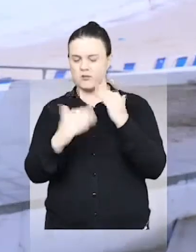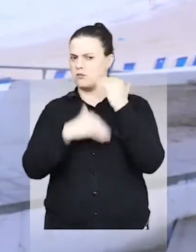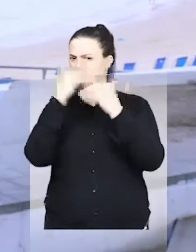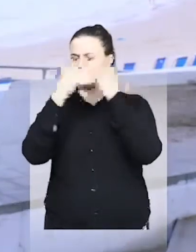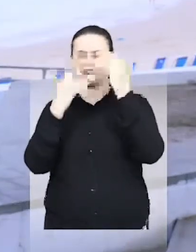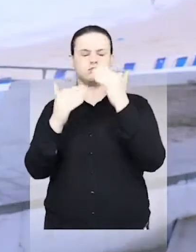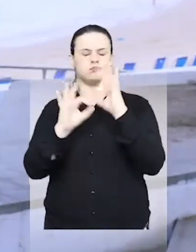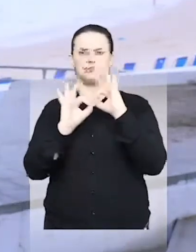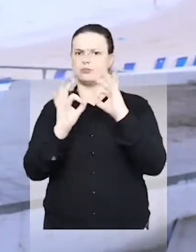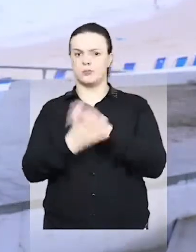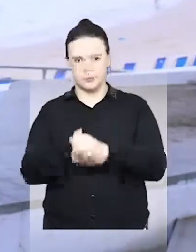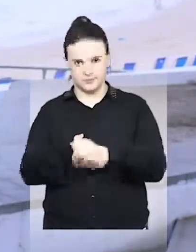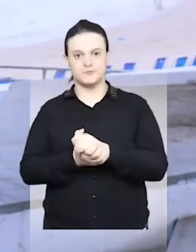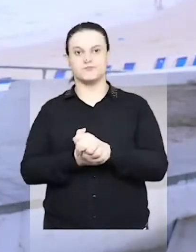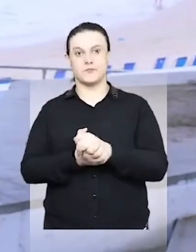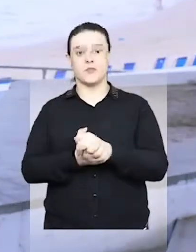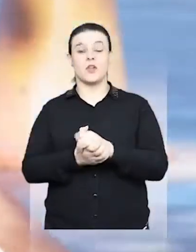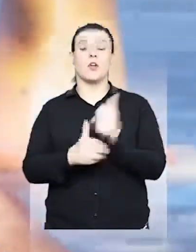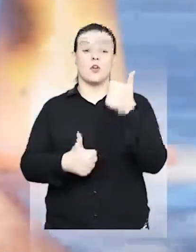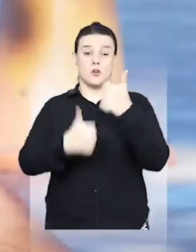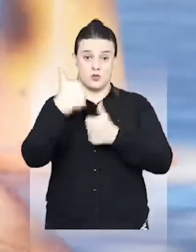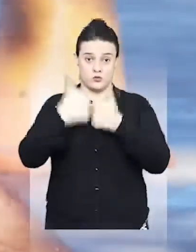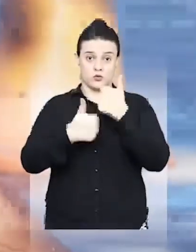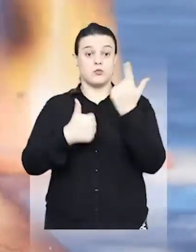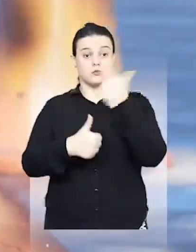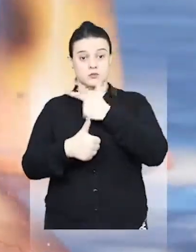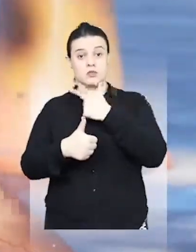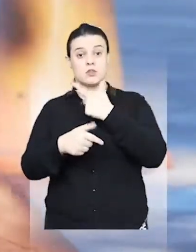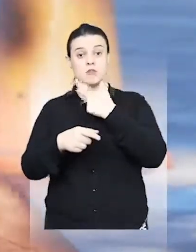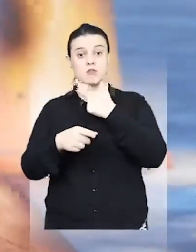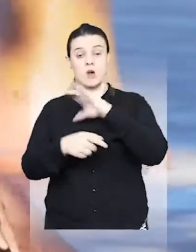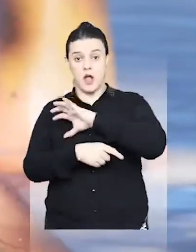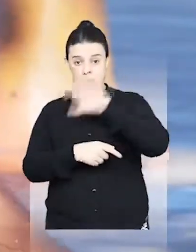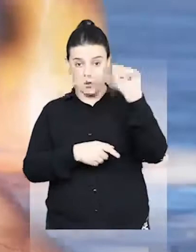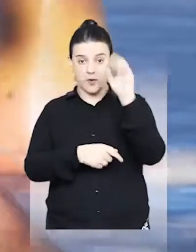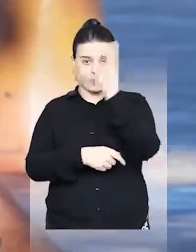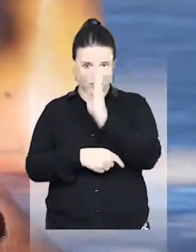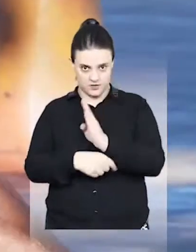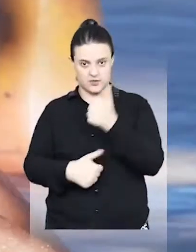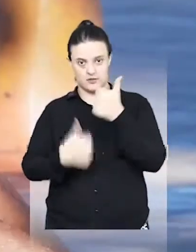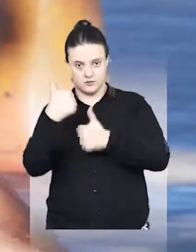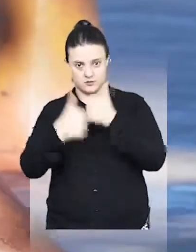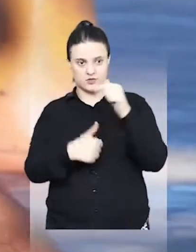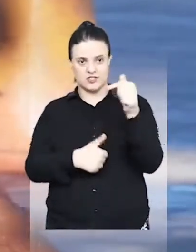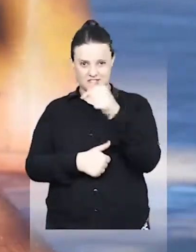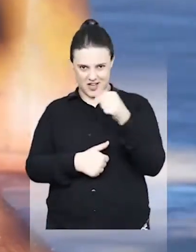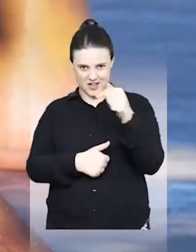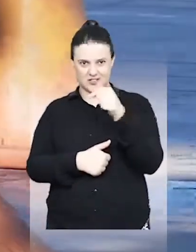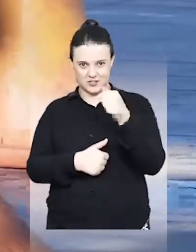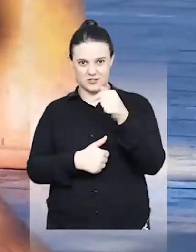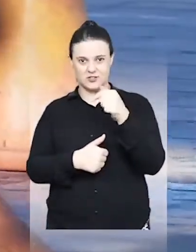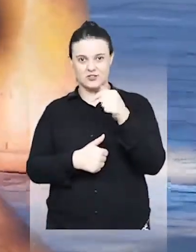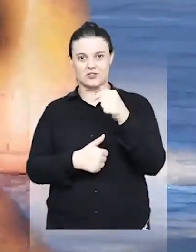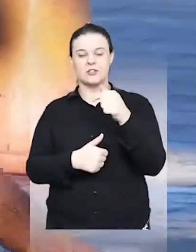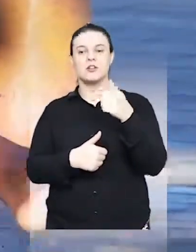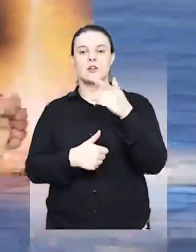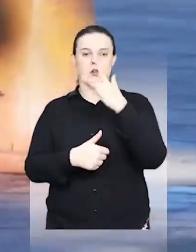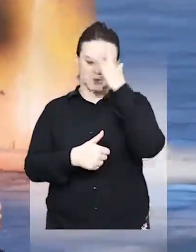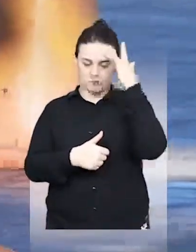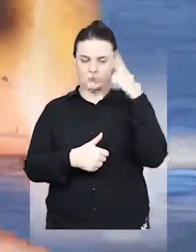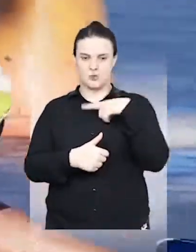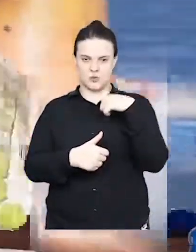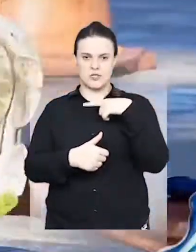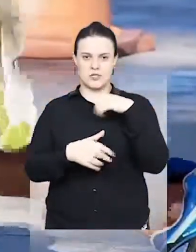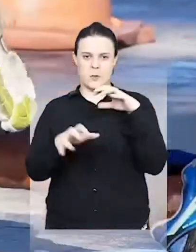a evolução dele foi muito alta. No futebol, fui campeão brasileiro de futebol de 7 para paralisado